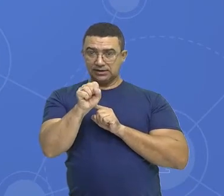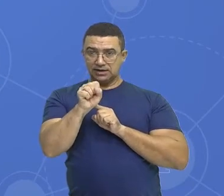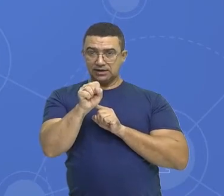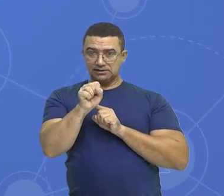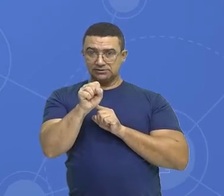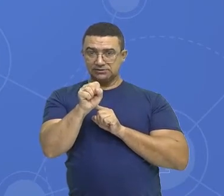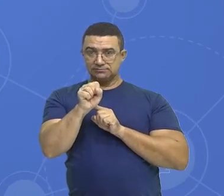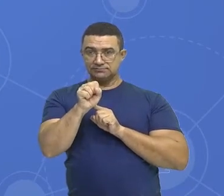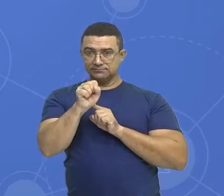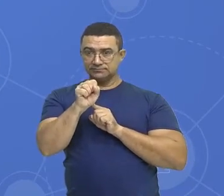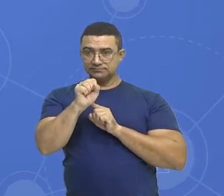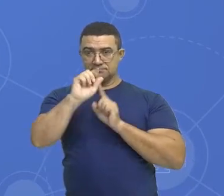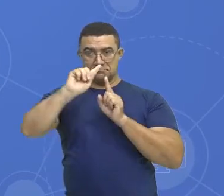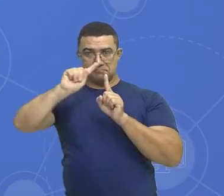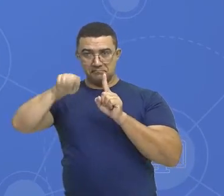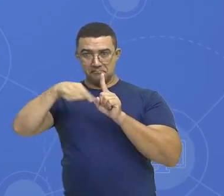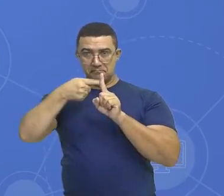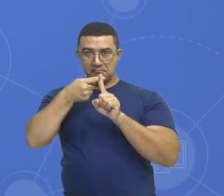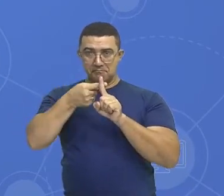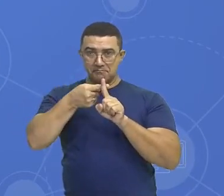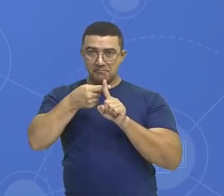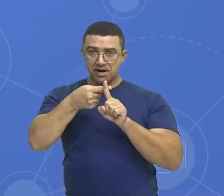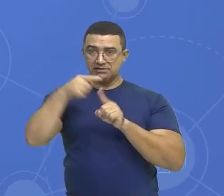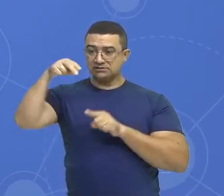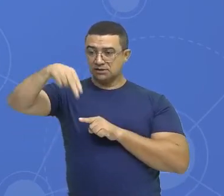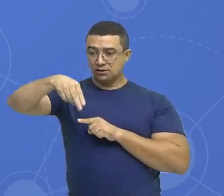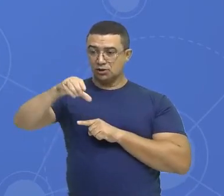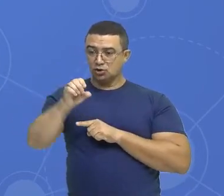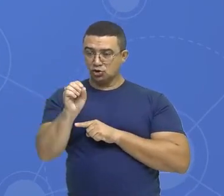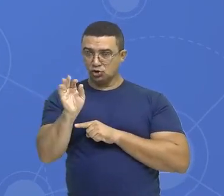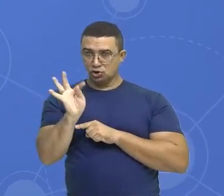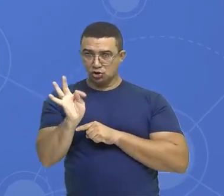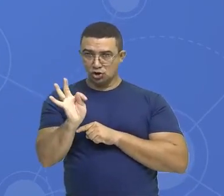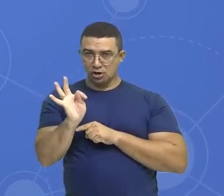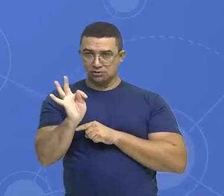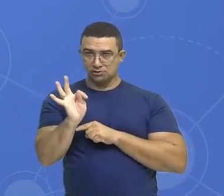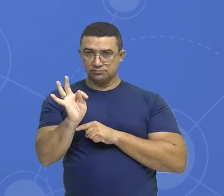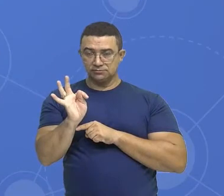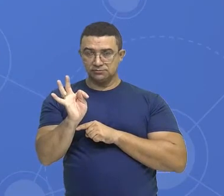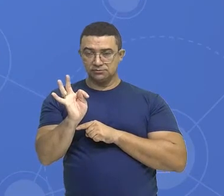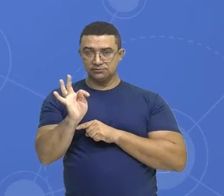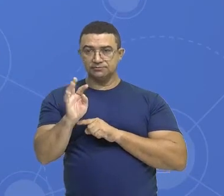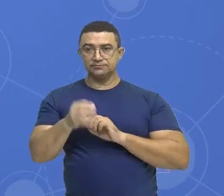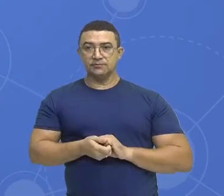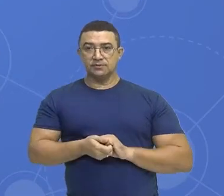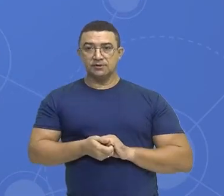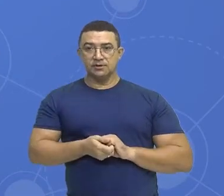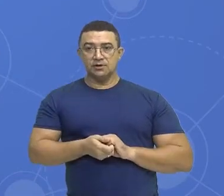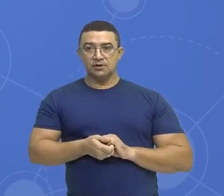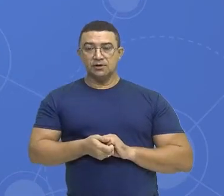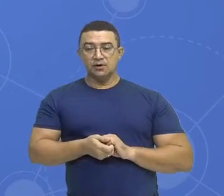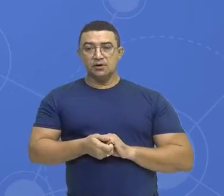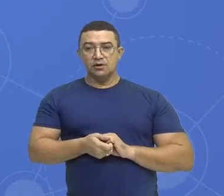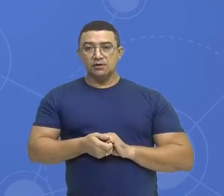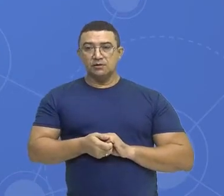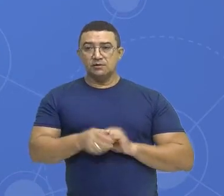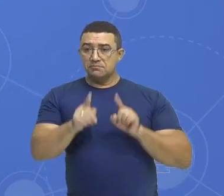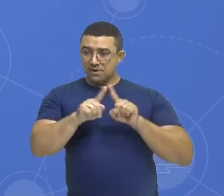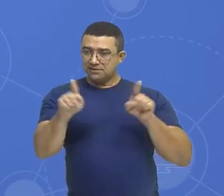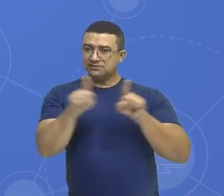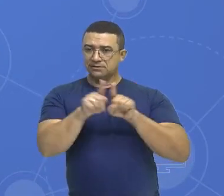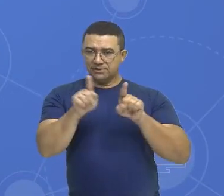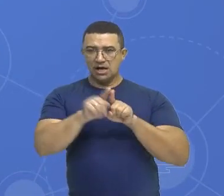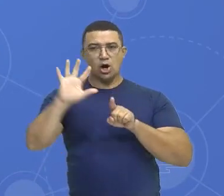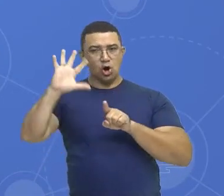acrescido de es, ou seja, já na terceira pessoa do singular, mais o not, ou então a forma abreviada doesn't. Só que aí ocorre uma mudança